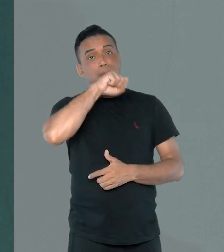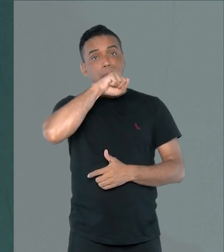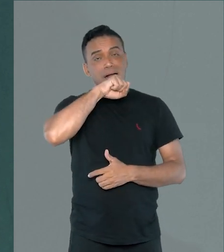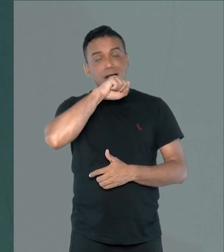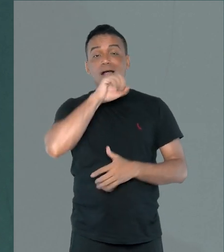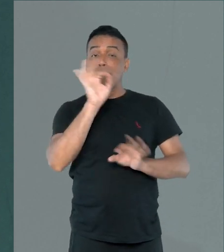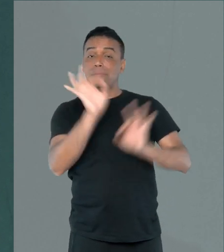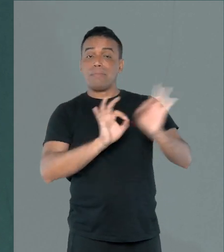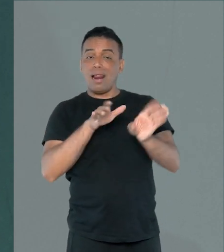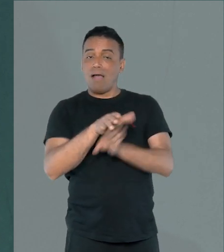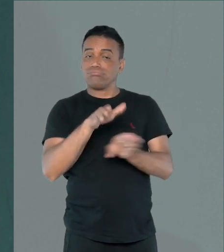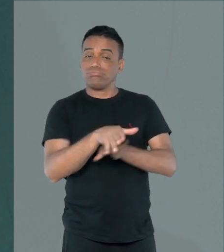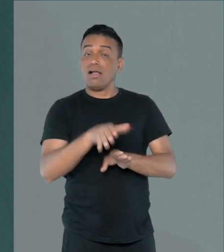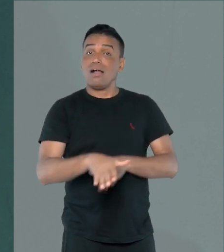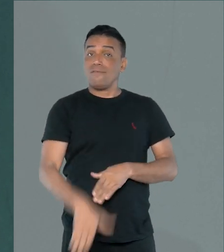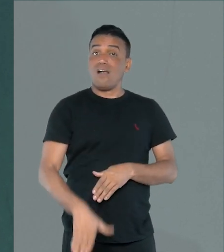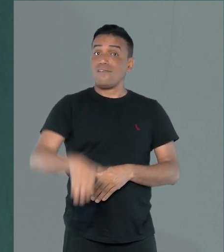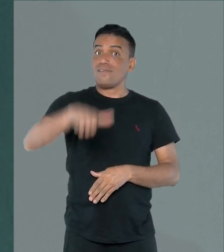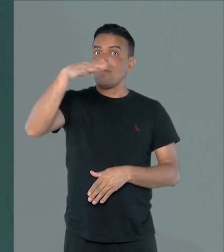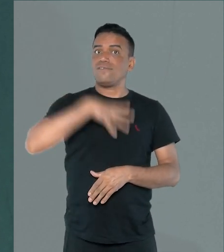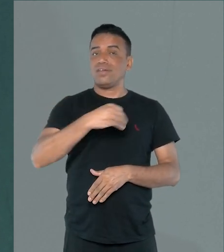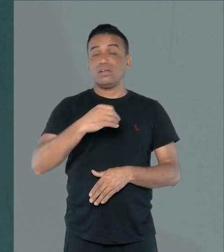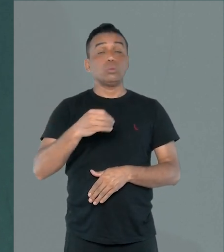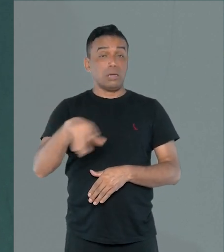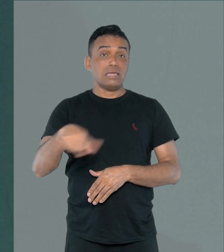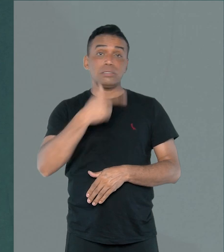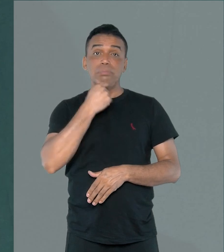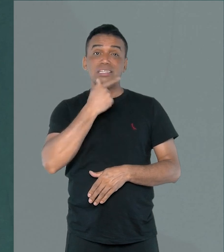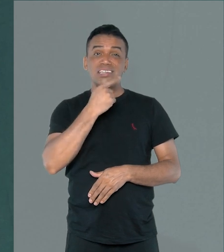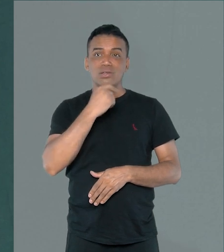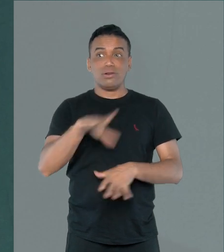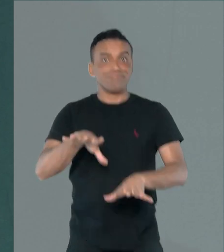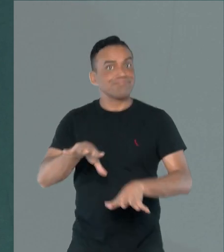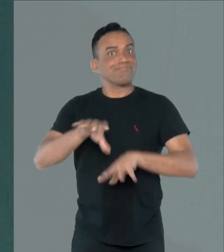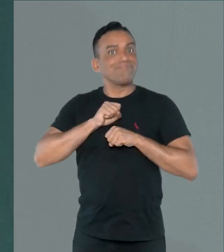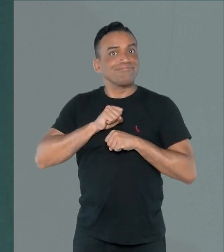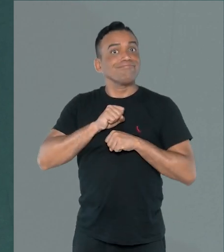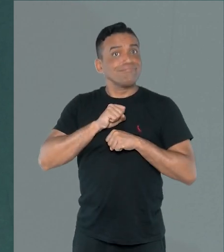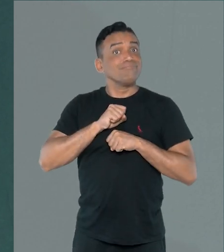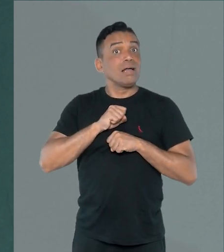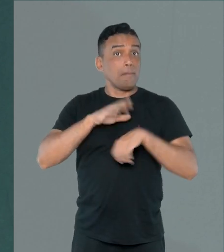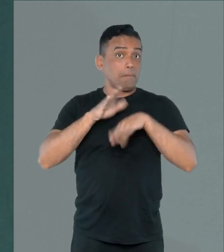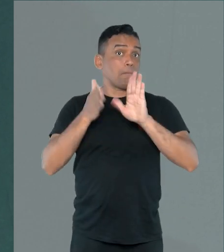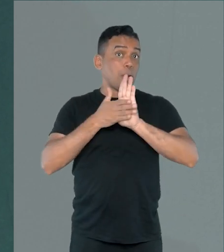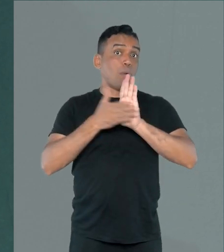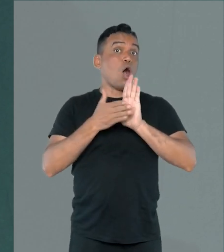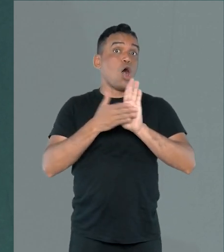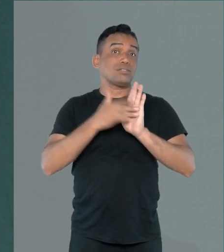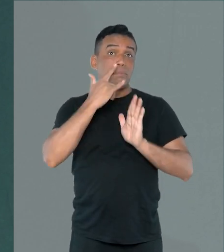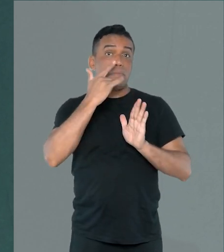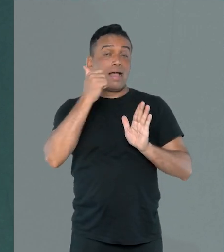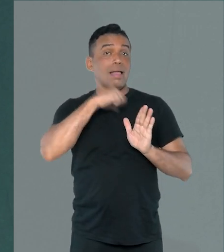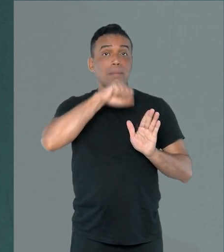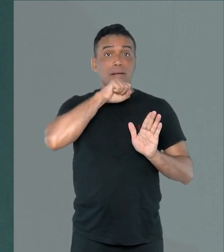filho. E esse menino, né, como qualquer família, ele incorpora esse projeto parental. O projeto que é dos